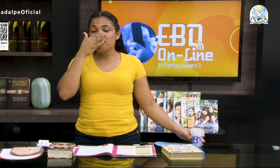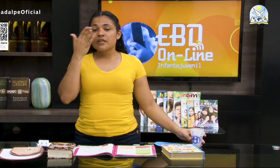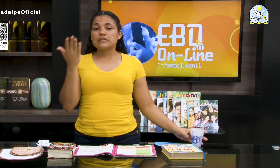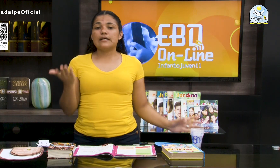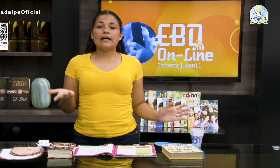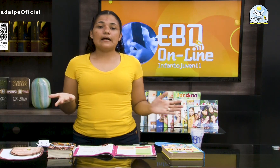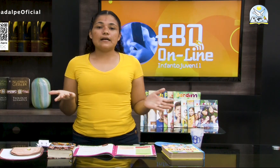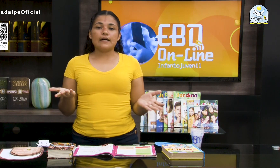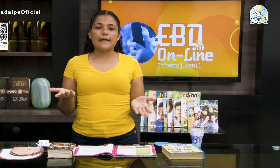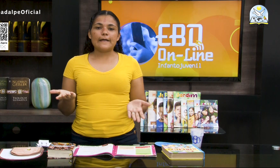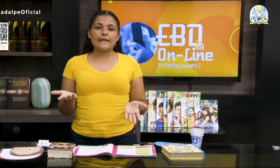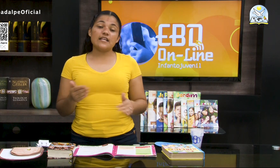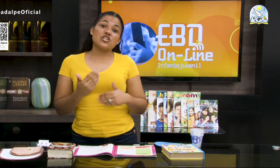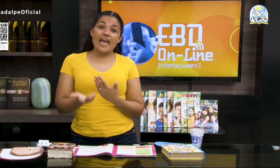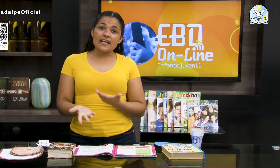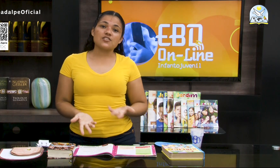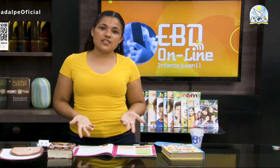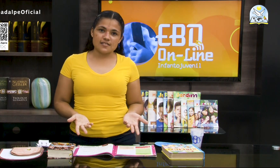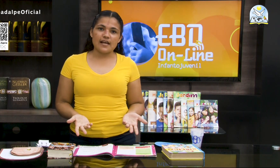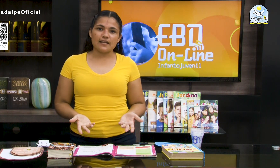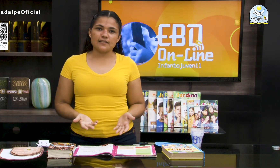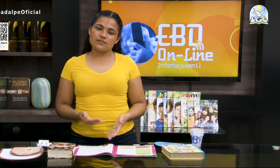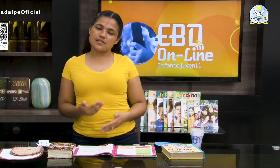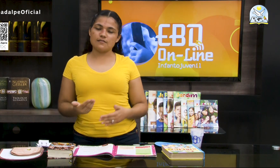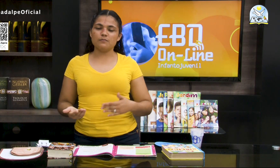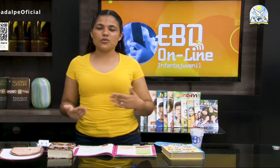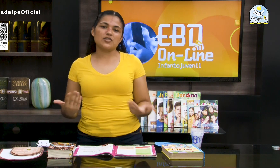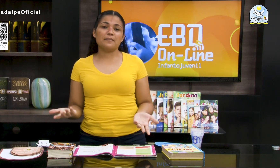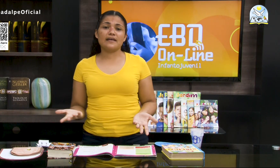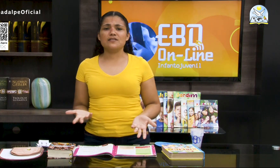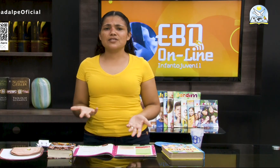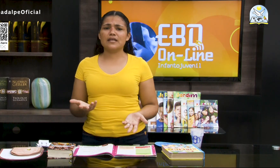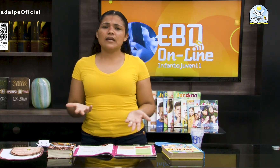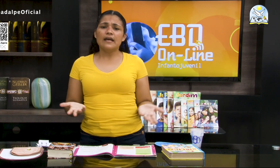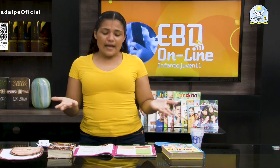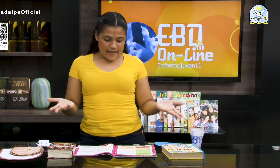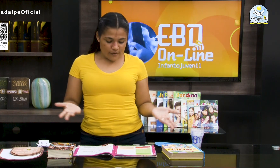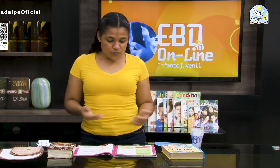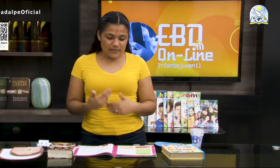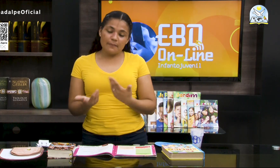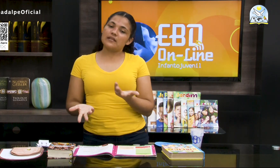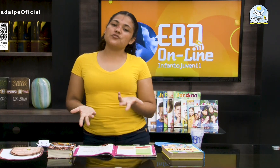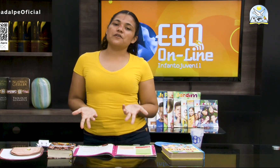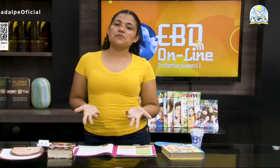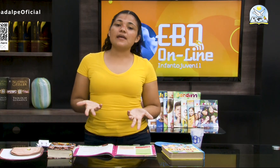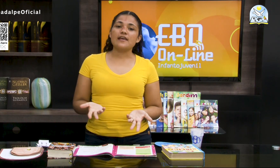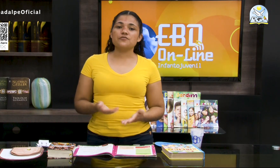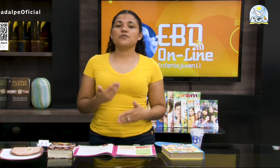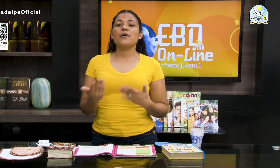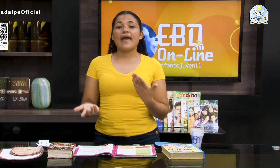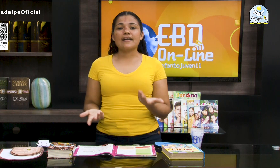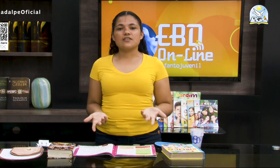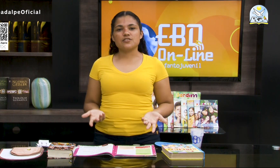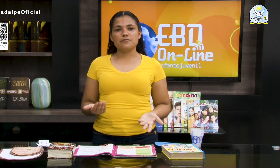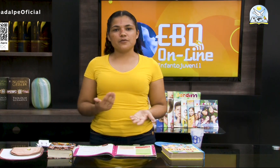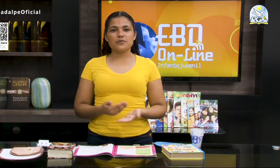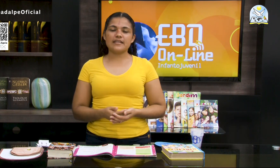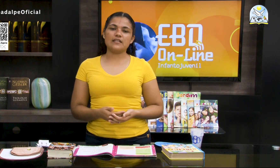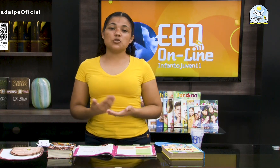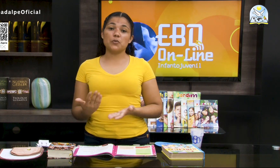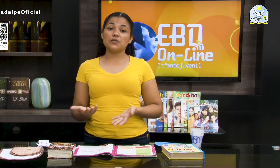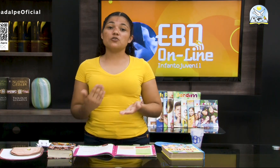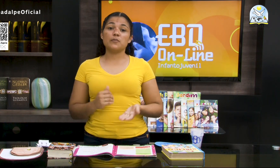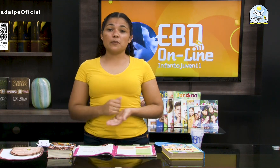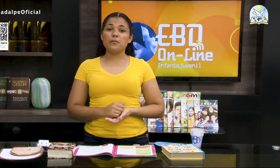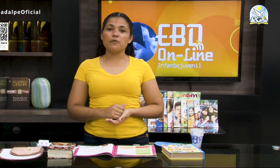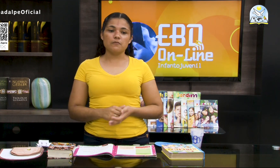questão das regras da sala, né? Você mostra para eles que os mandamentos foram leis, foram regras que foram